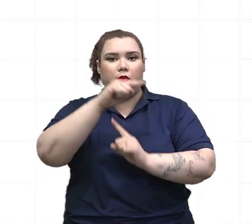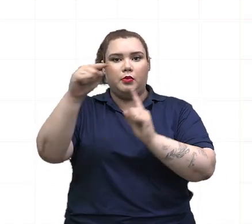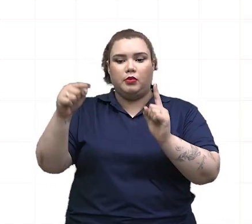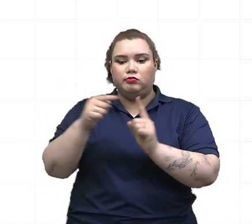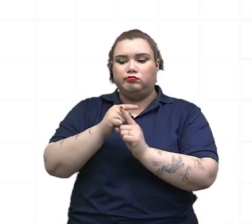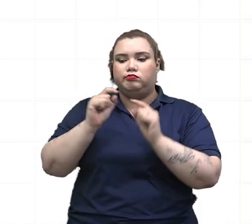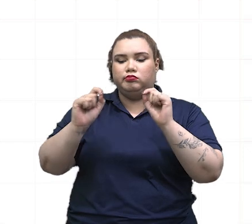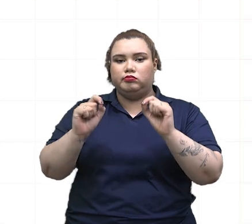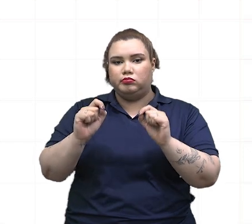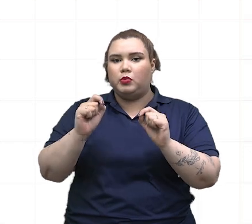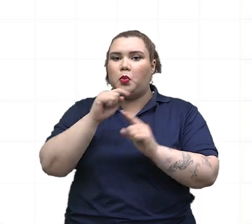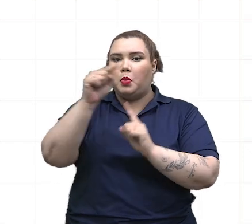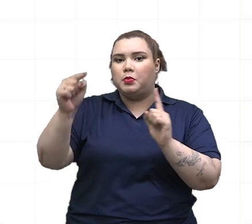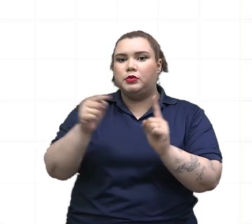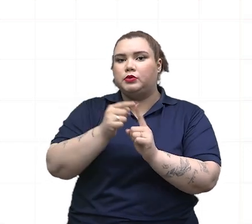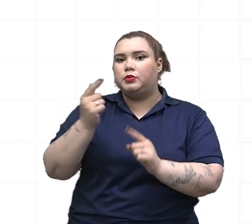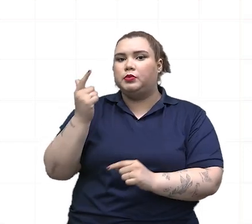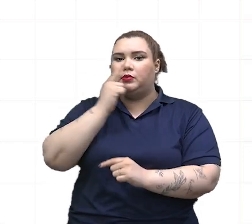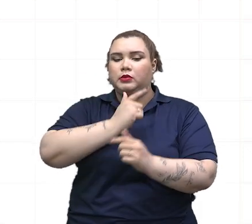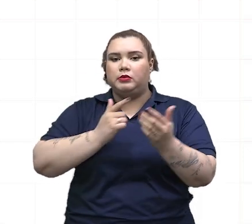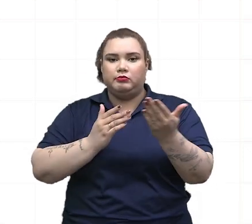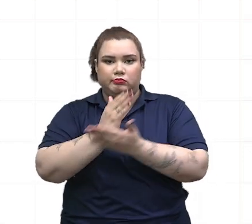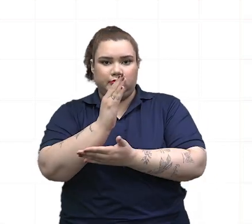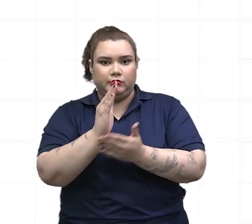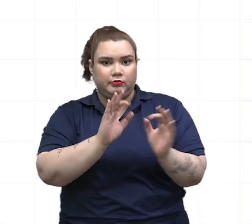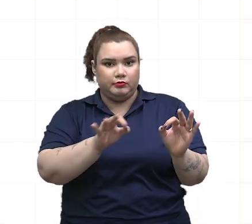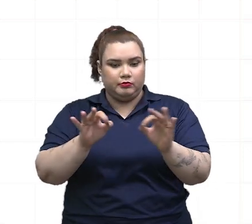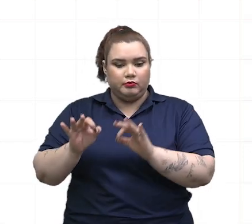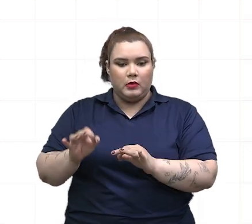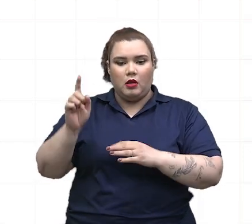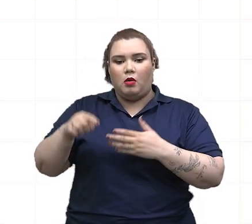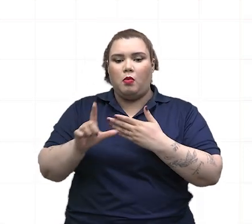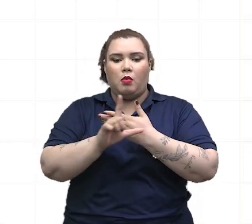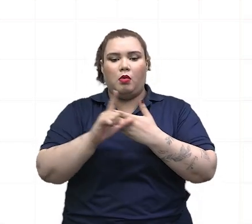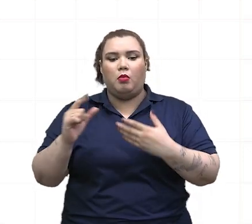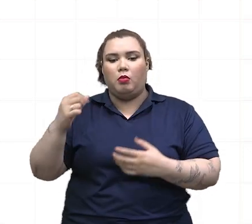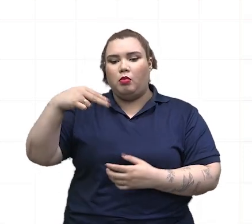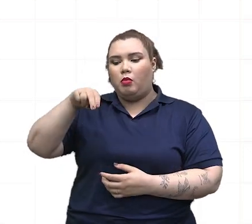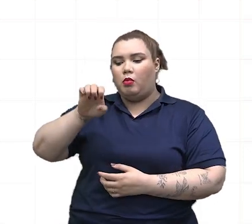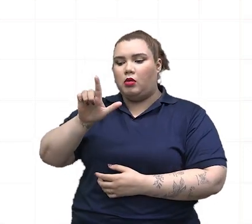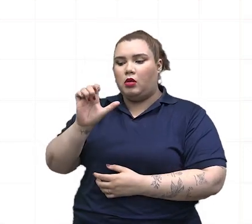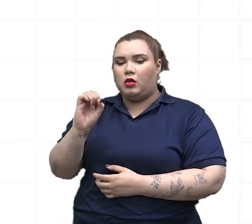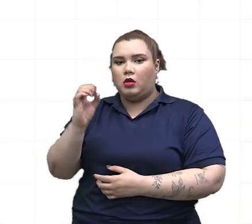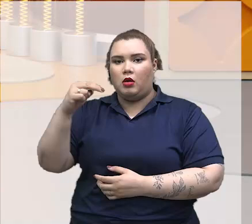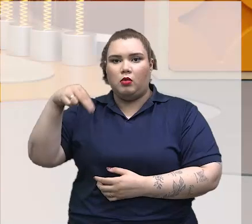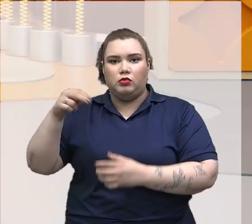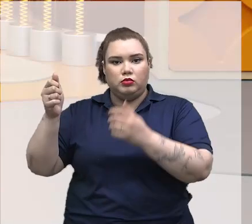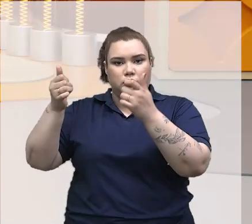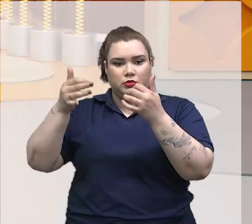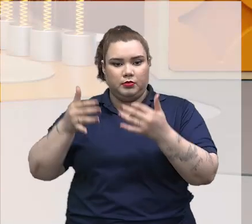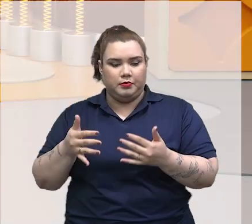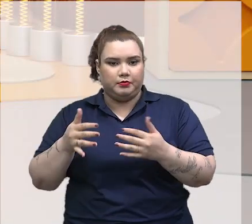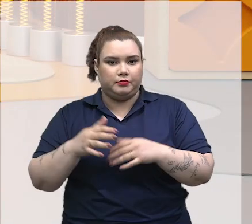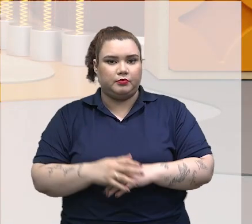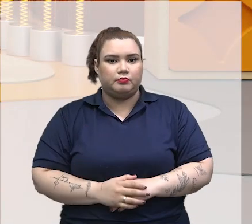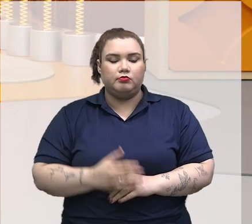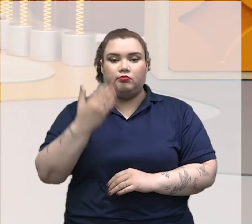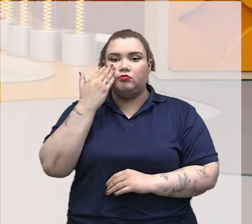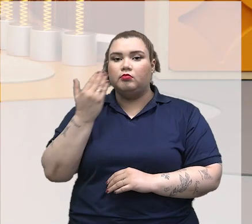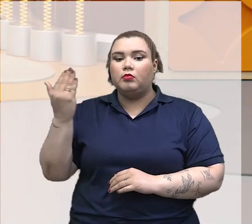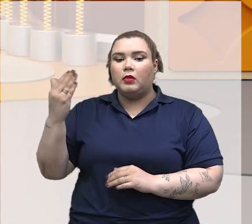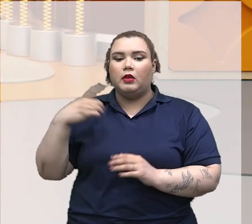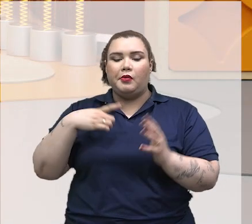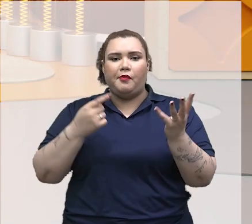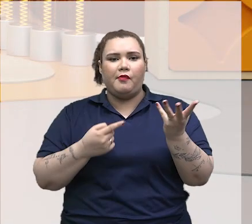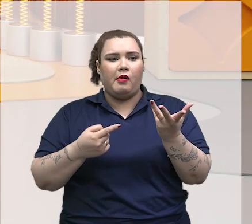seus objetivos. É isso que nos diz aí o Nelson Tomasi, não é mesmo? Então, observa aqui comigo, nós temos então